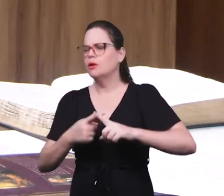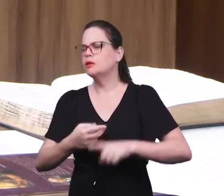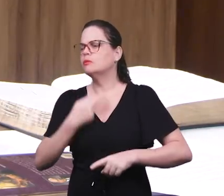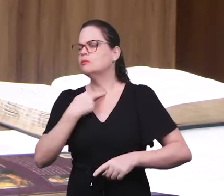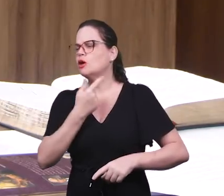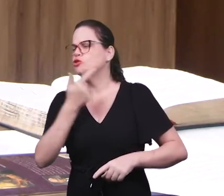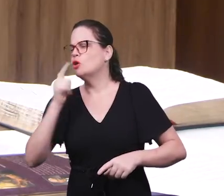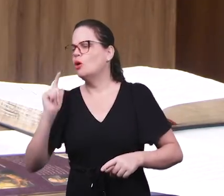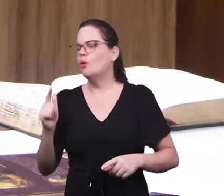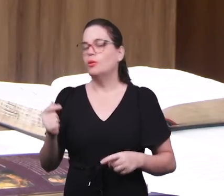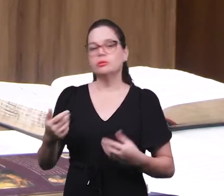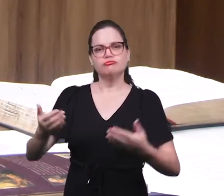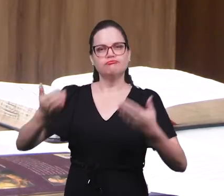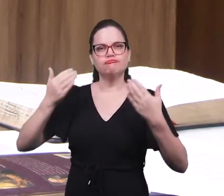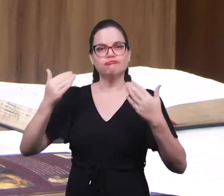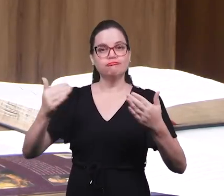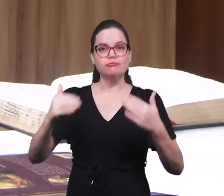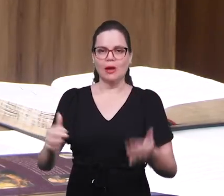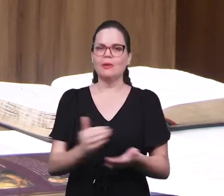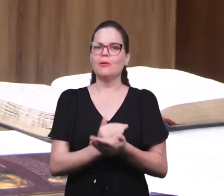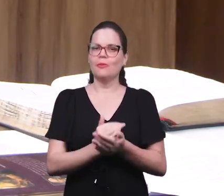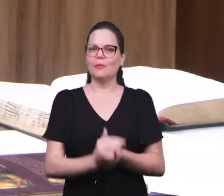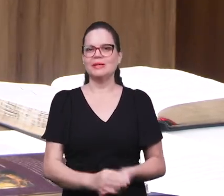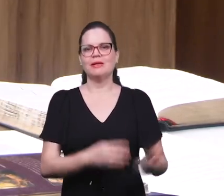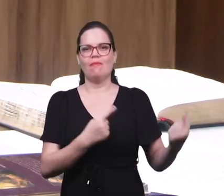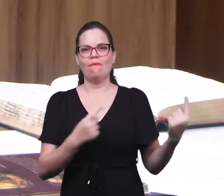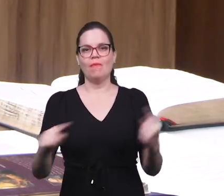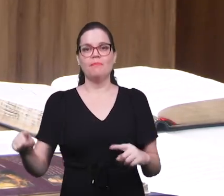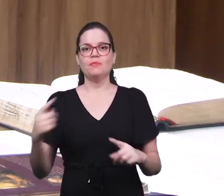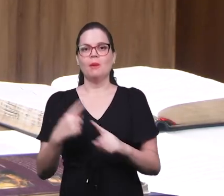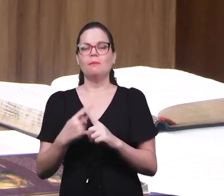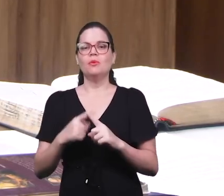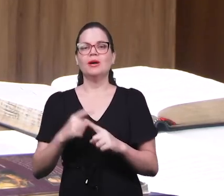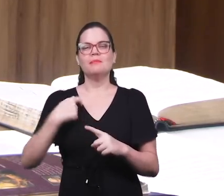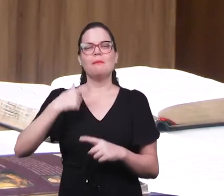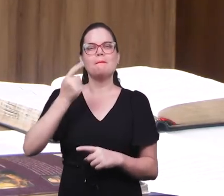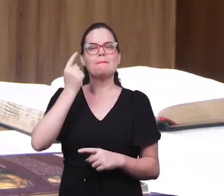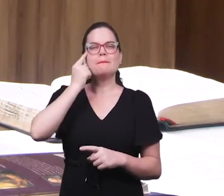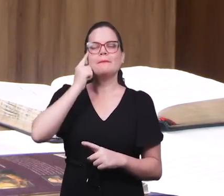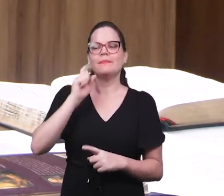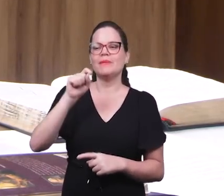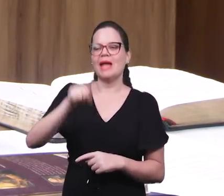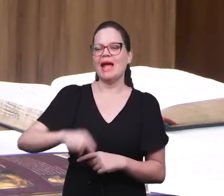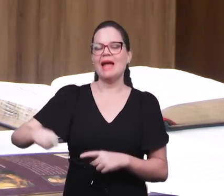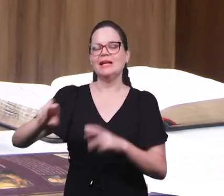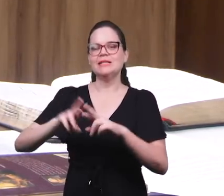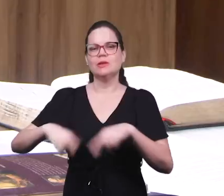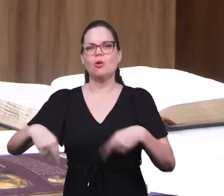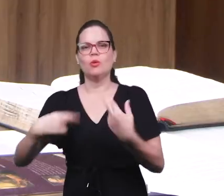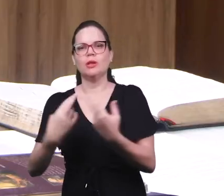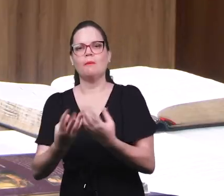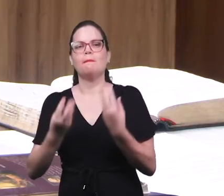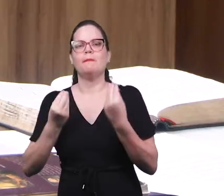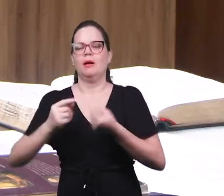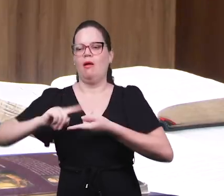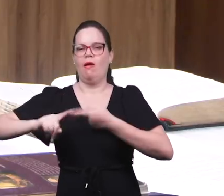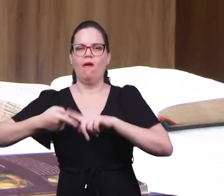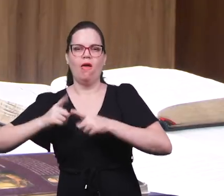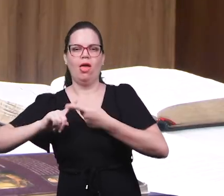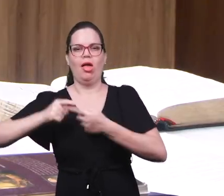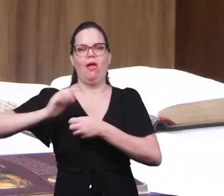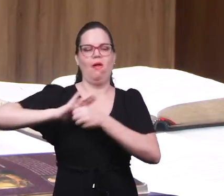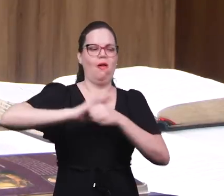participar? Então, era vetada, não deixava entrar estranhos nessa reunião. Era uma reunião, principalmente a